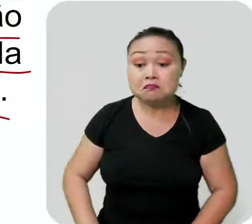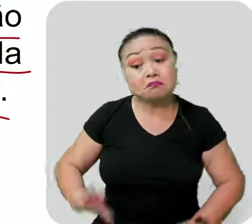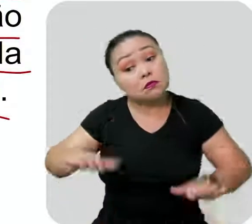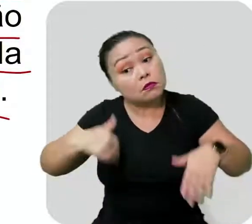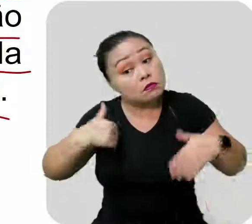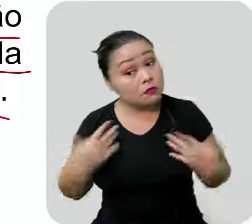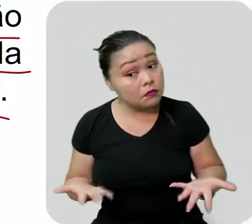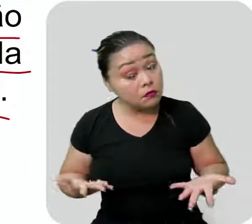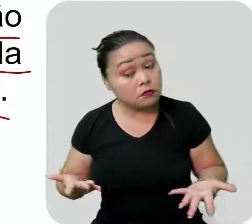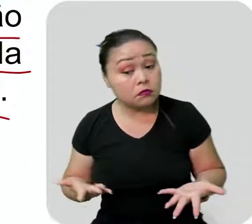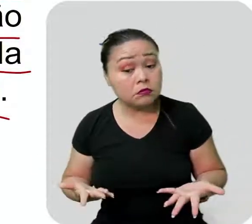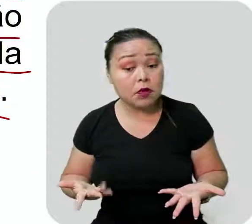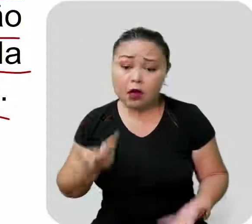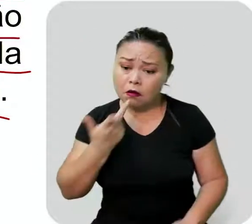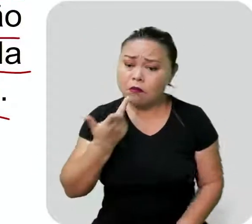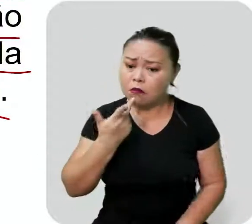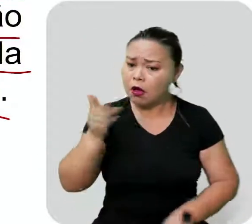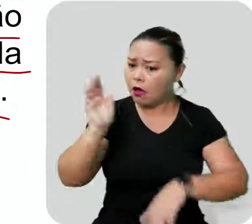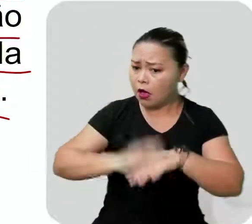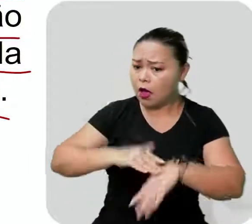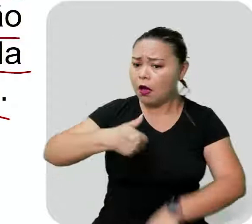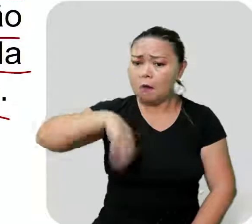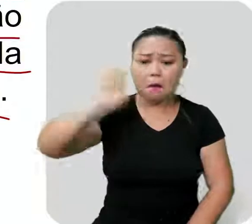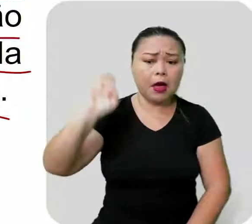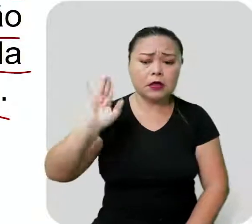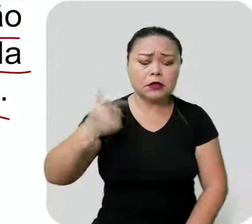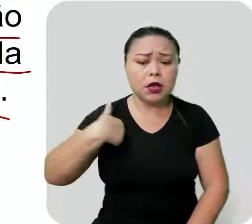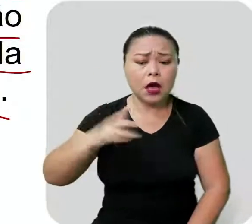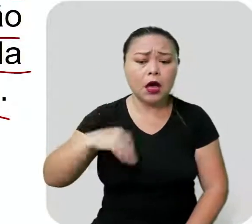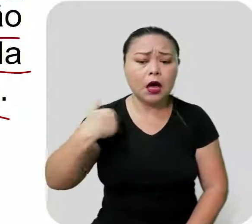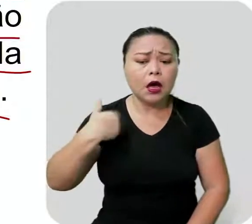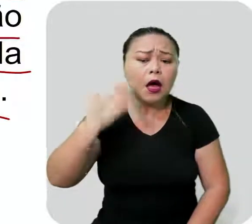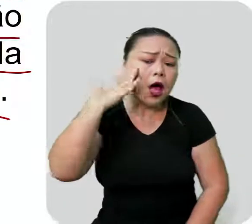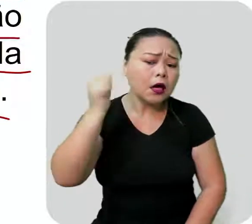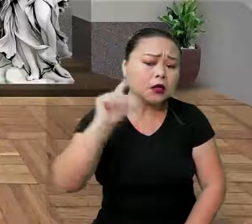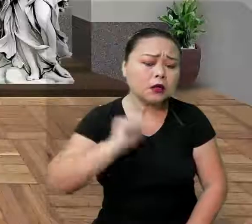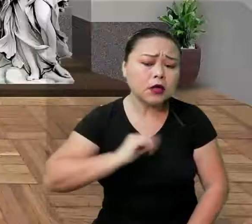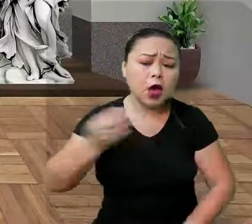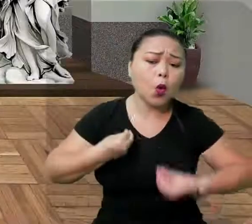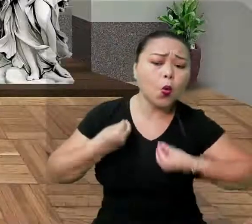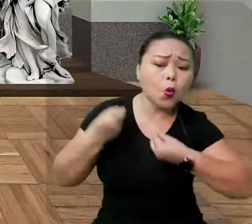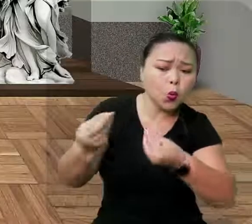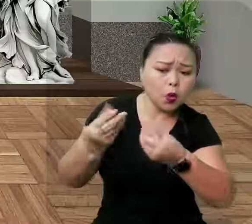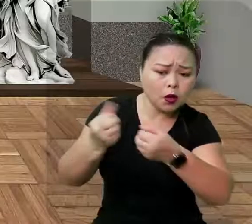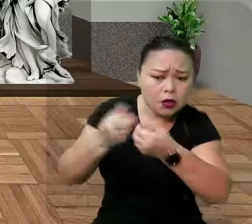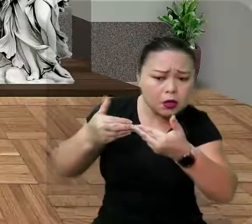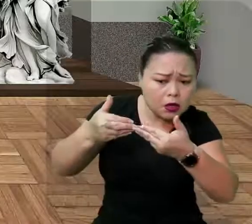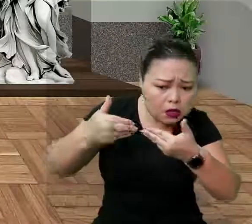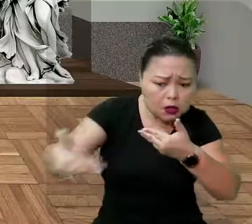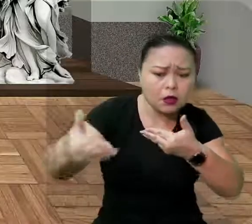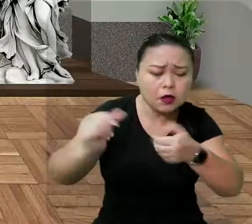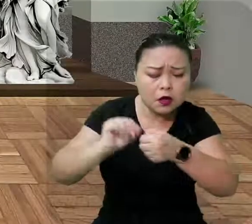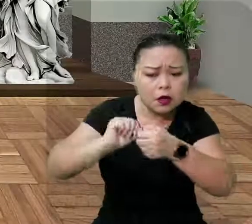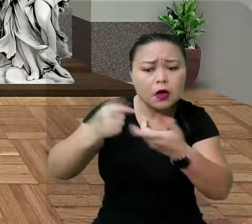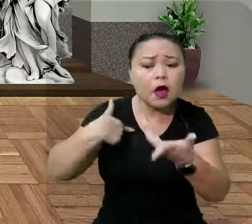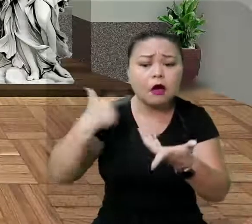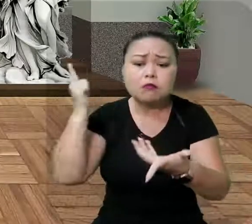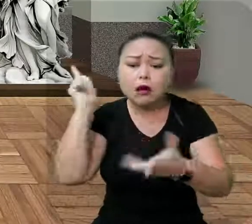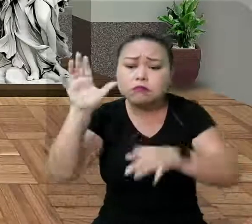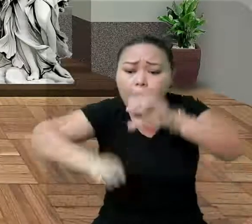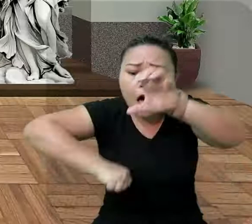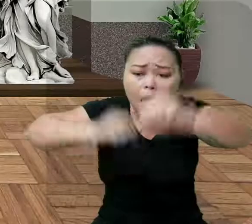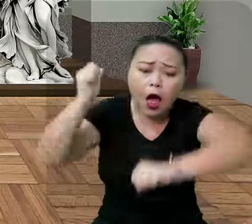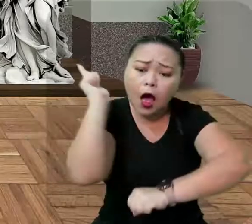é claro que ia vou te falar mais ainda é sabe quem deu o pontapé inicial para essas